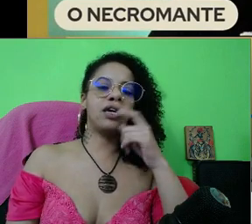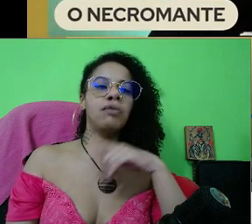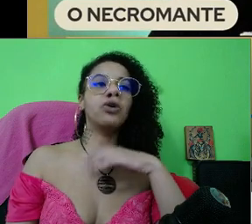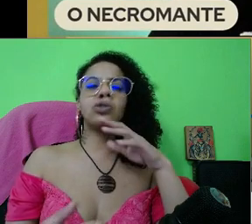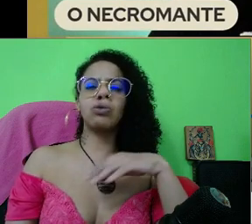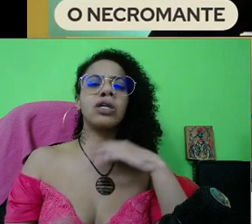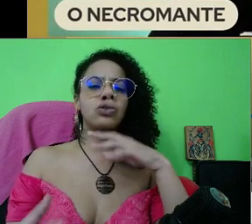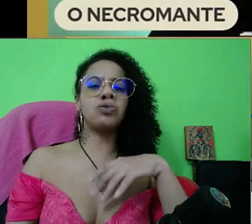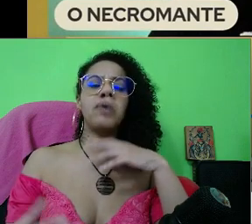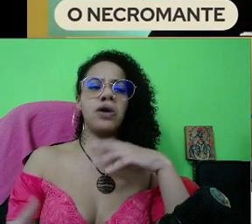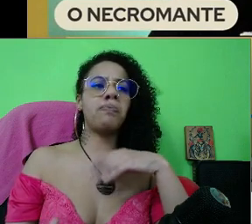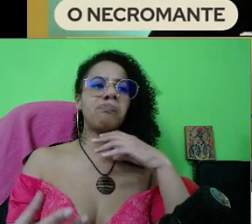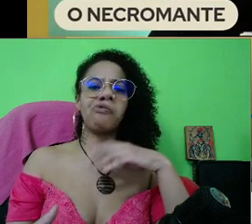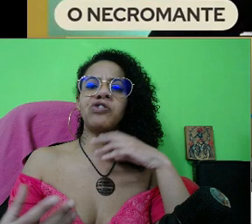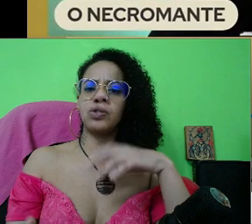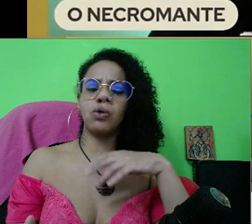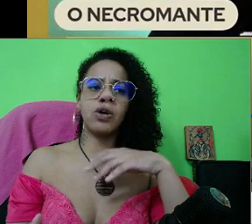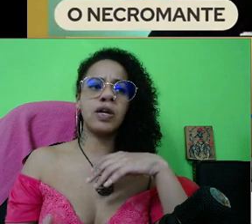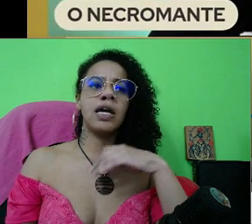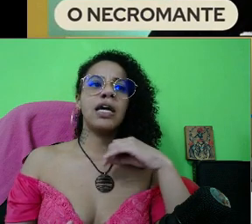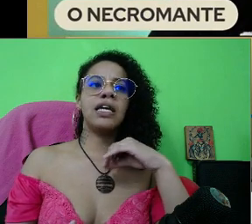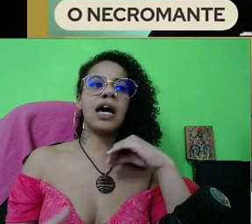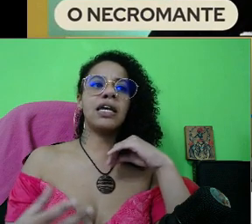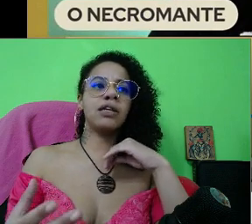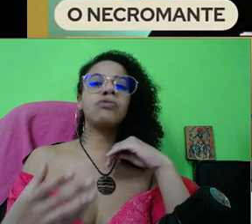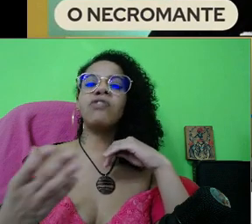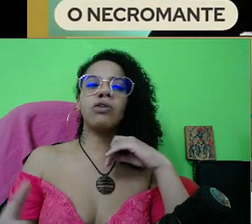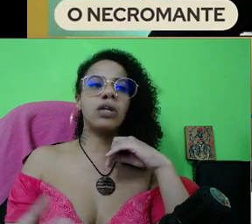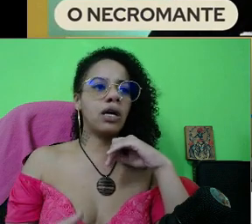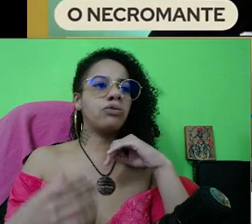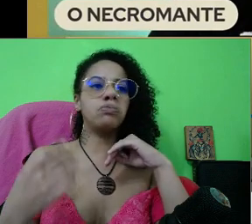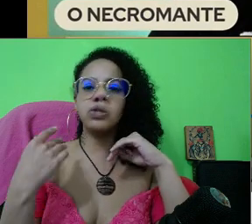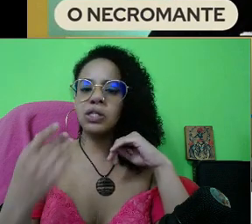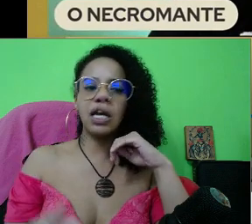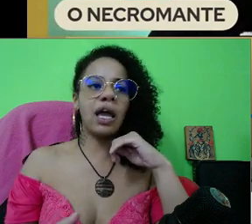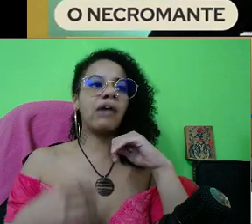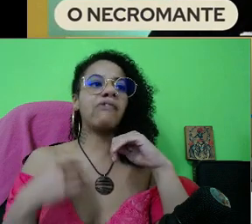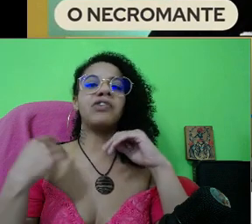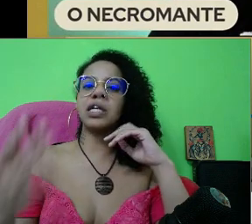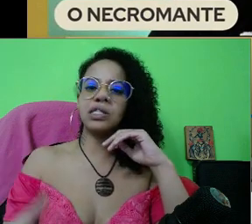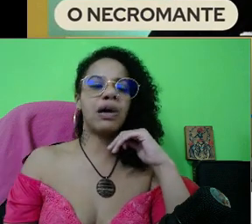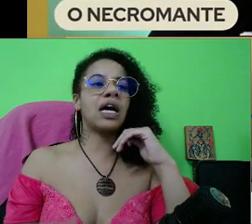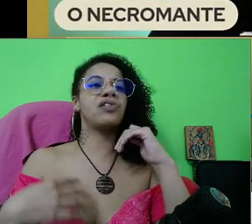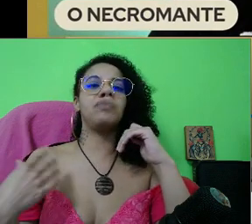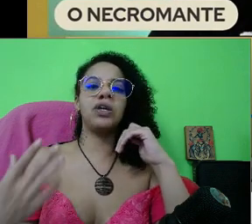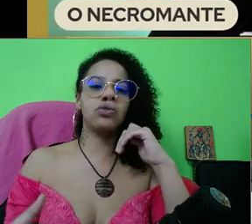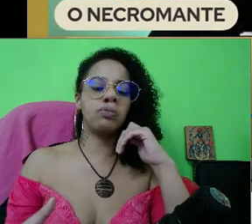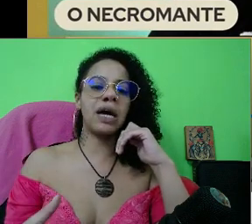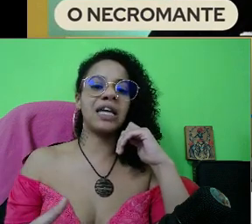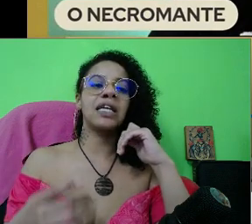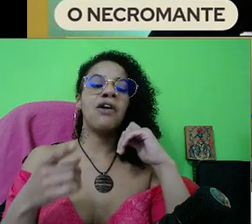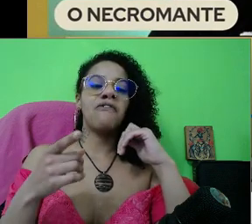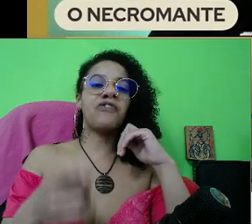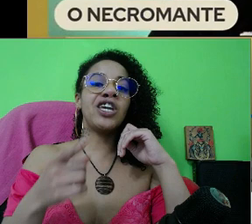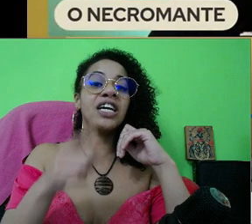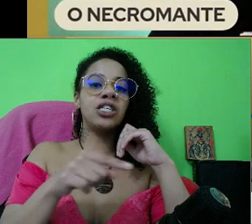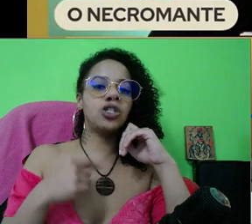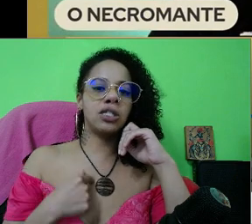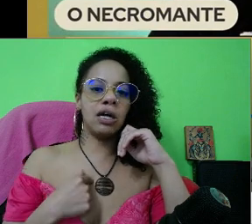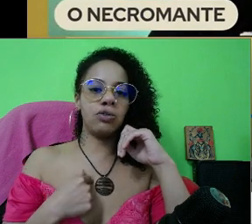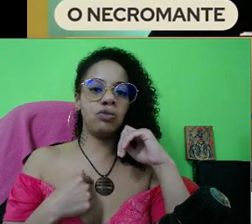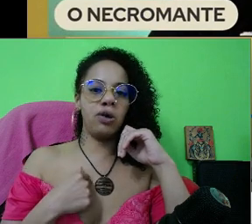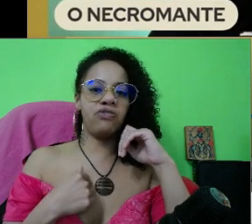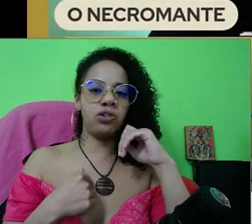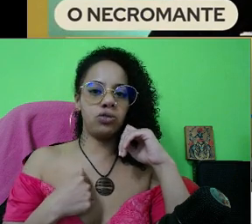que mostrou o dedo do meio para o professor E aí tu falou não não mostrei foi relação academia e tudo mais foi